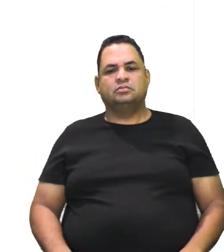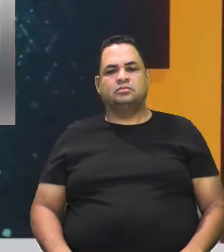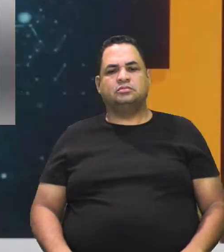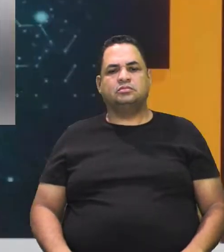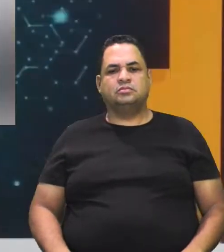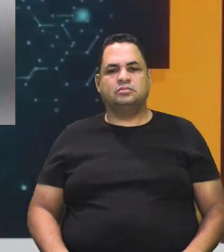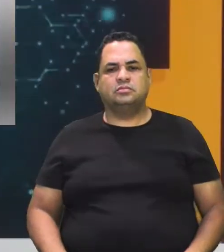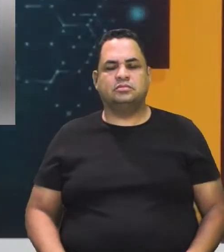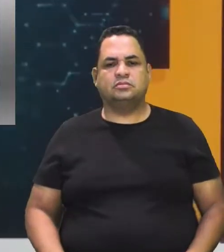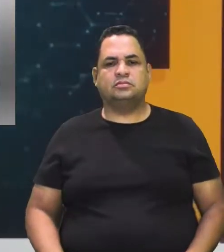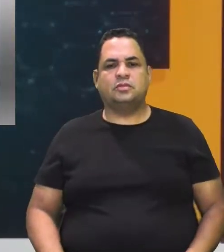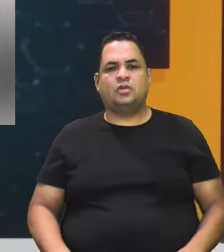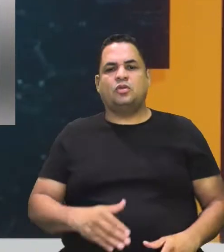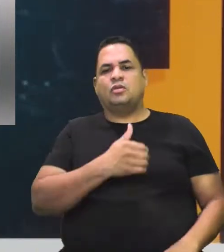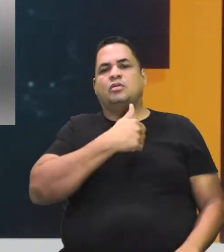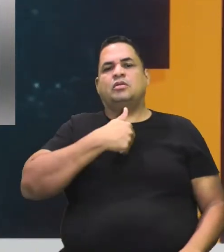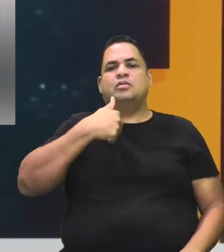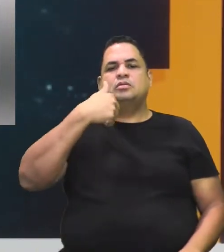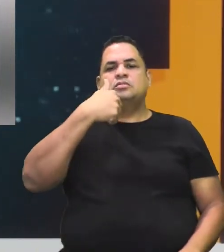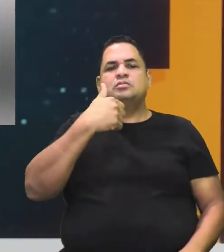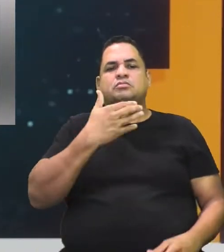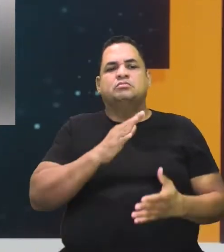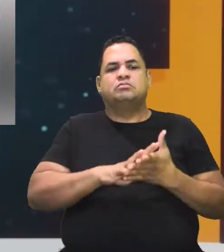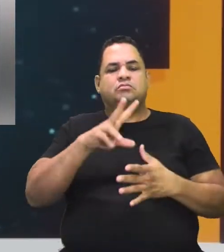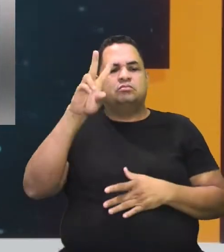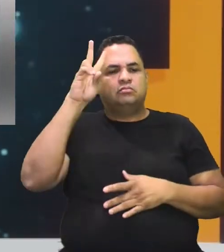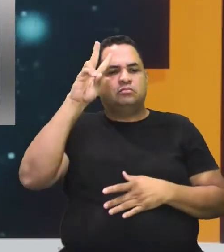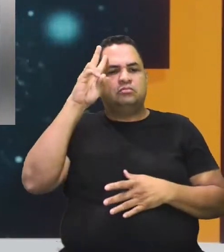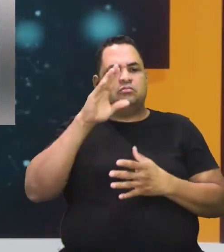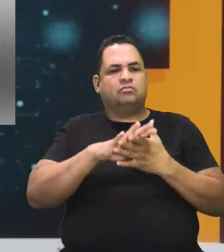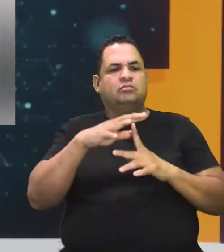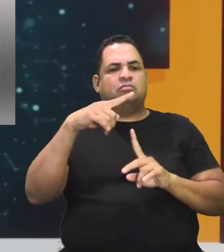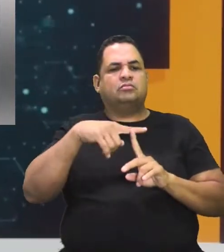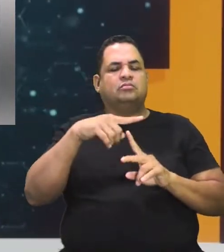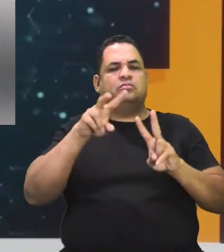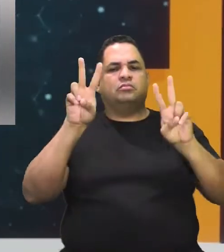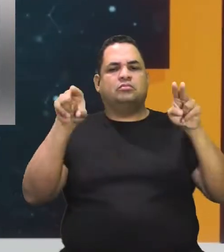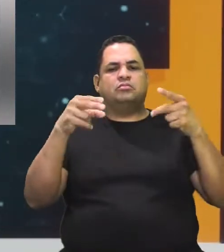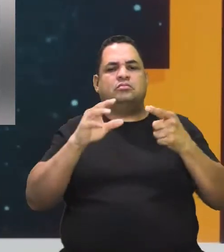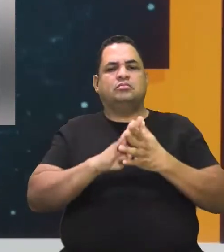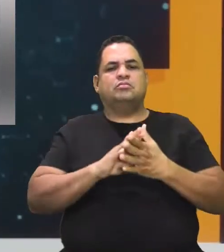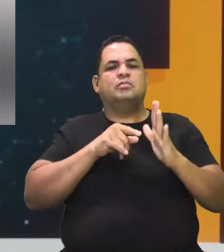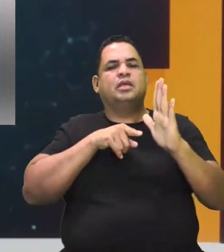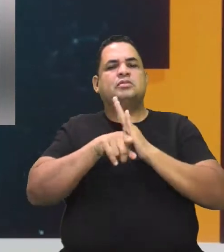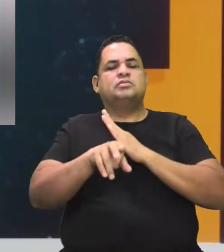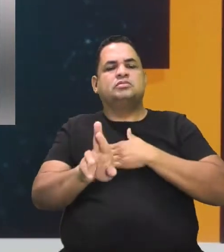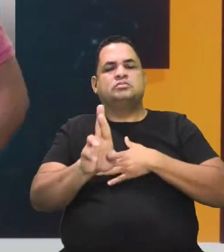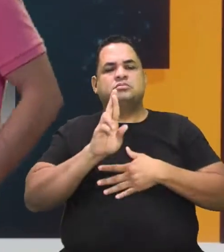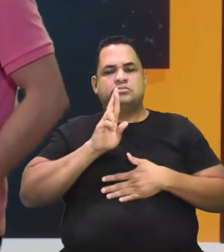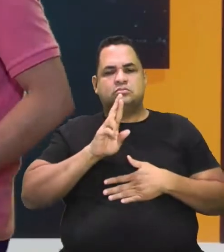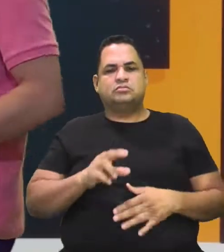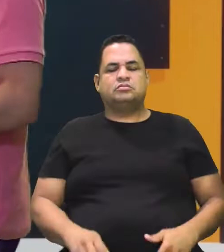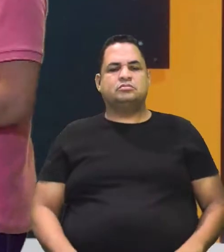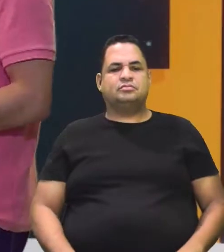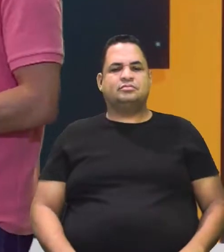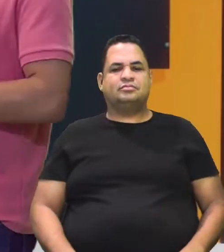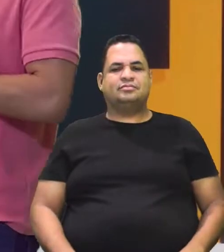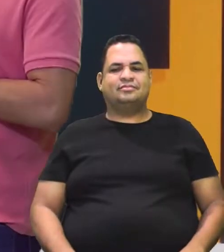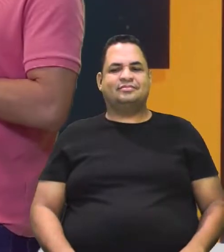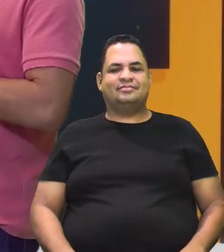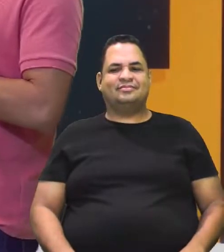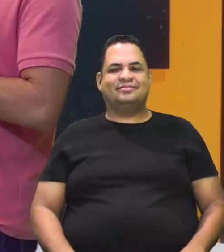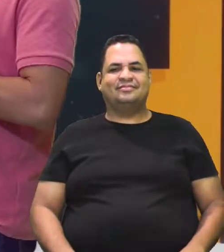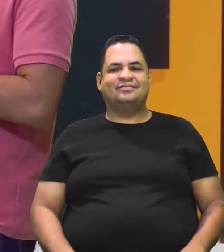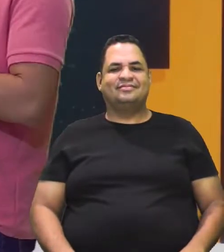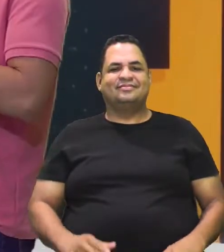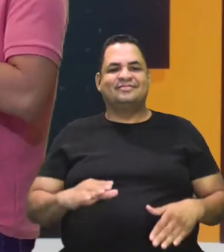melhor forma que a gente faz com vocês de relembrar qualquer tipo de assunto? Quiz. Dá uma rega, menina, aí. Olha